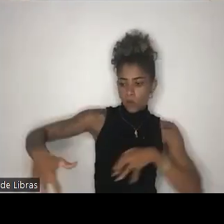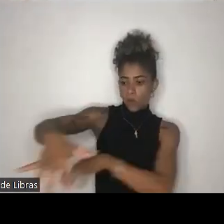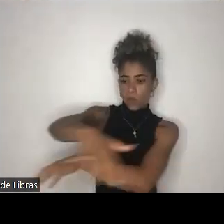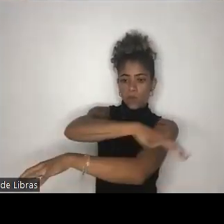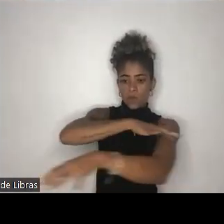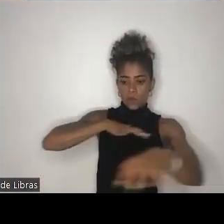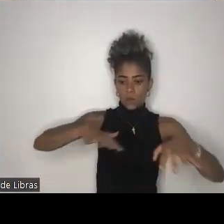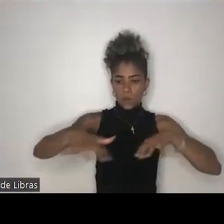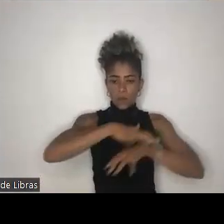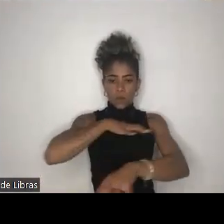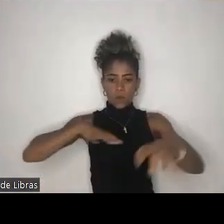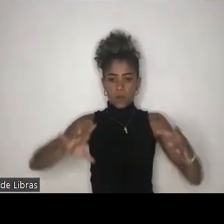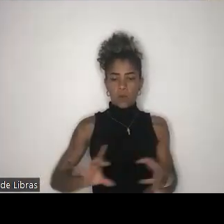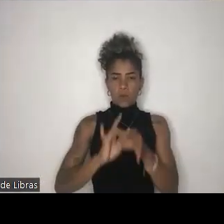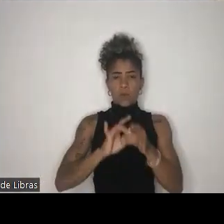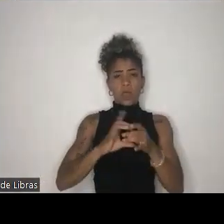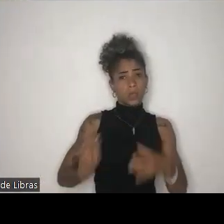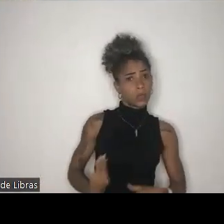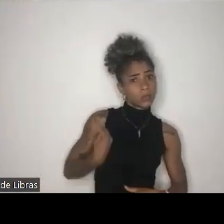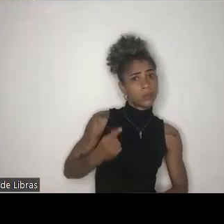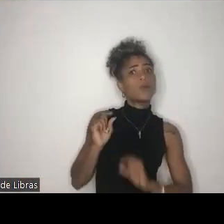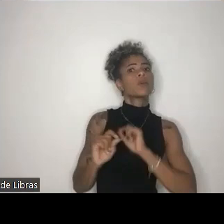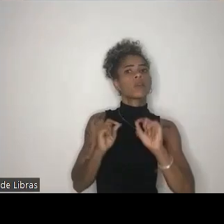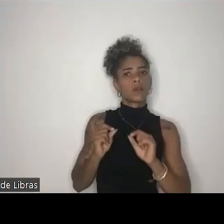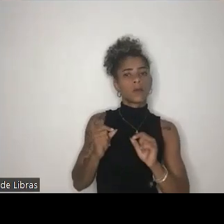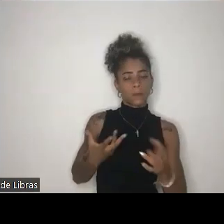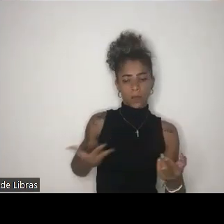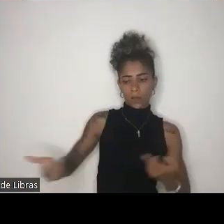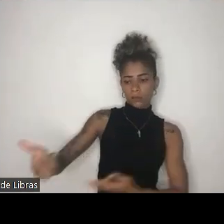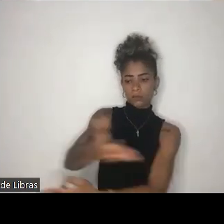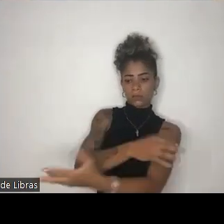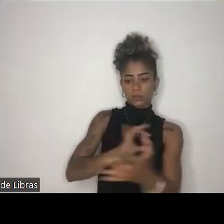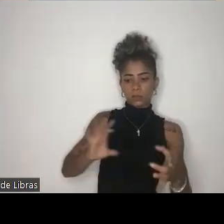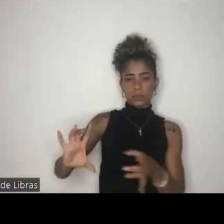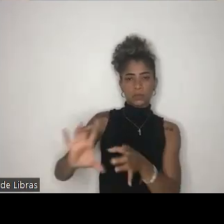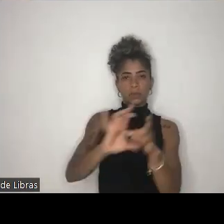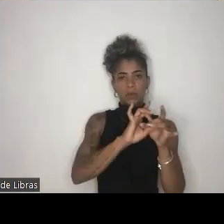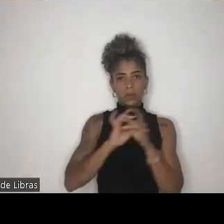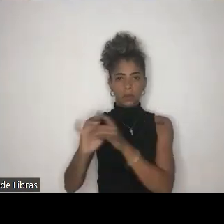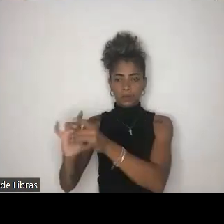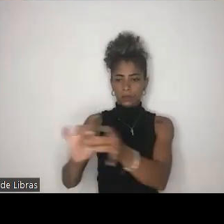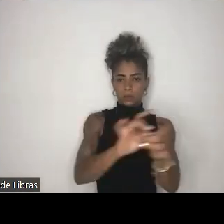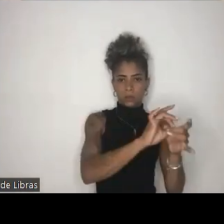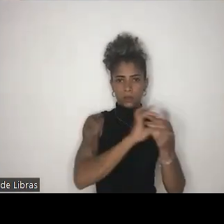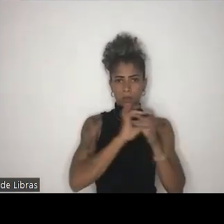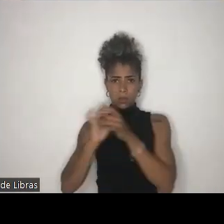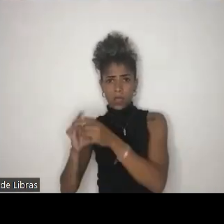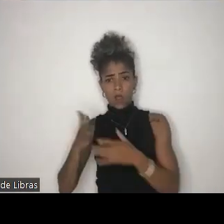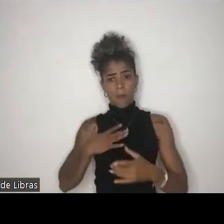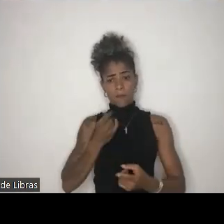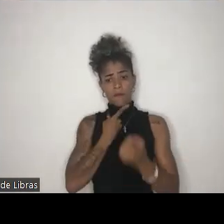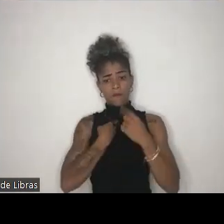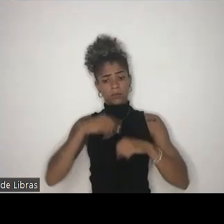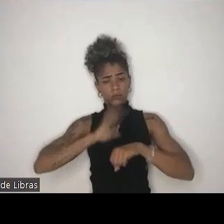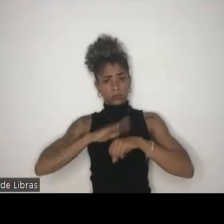passou a existir realmente uma uma relação de conexão entre a aquilo que eu buscava como